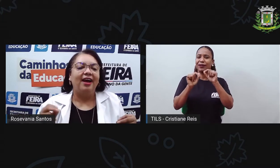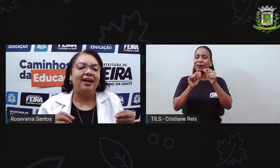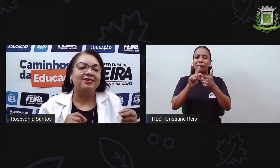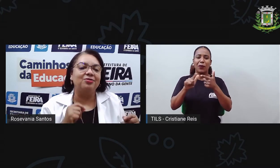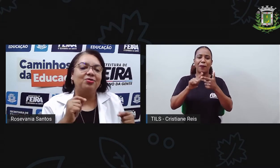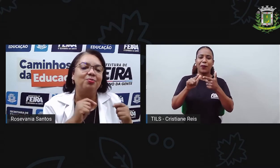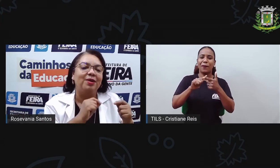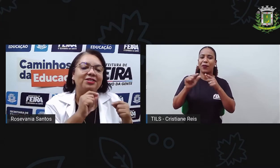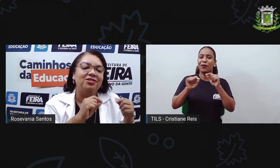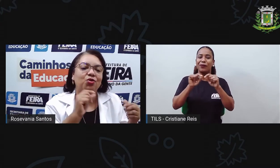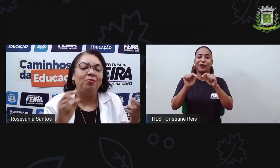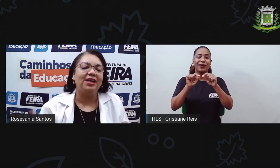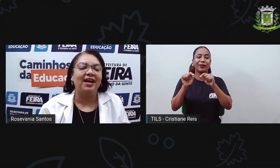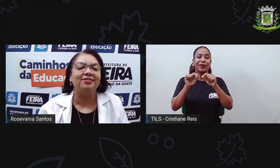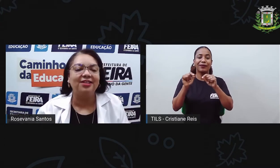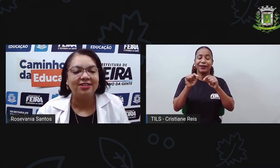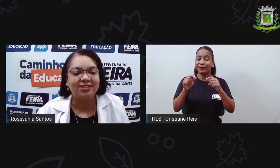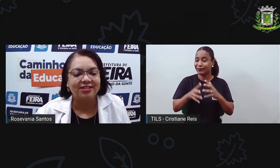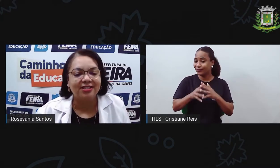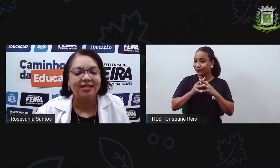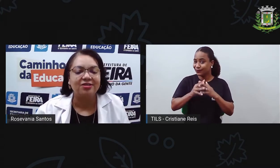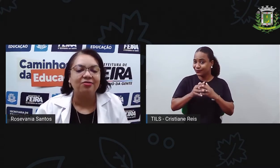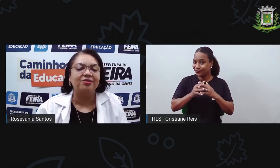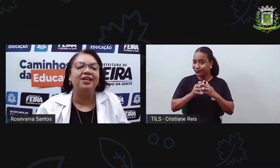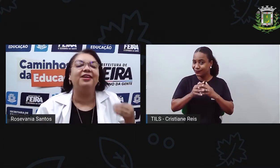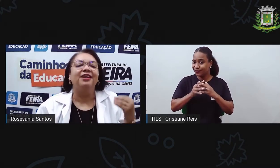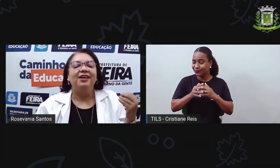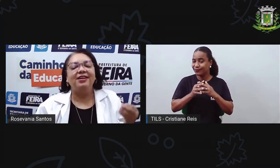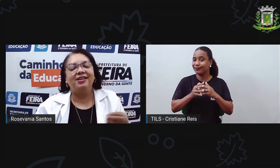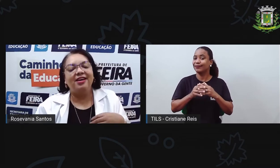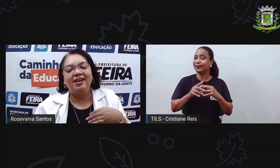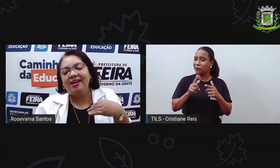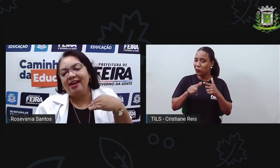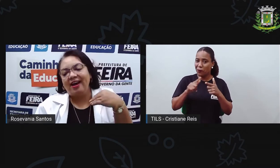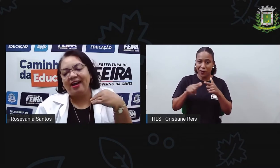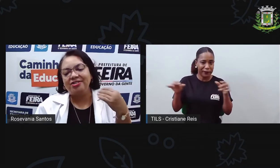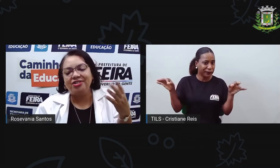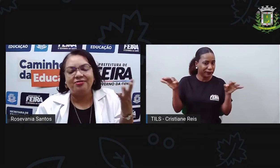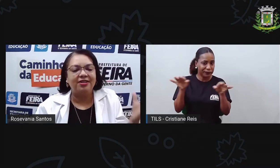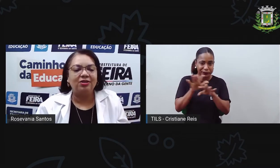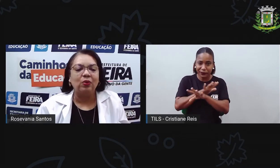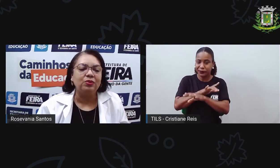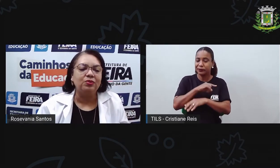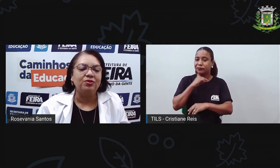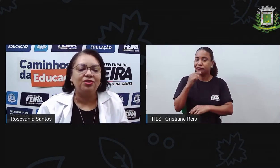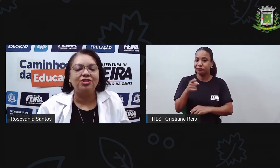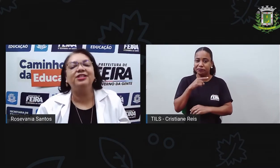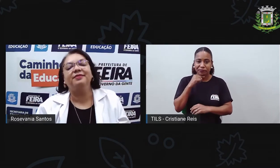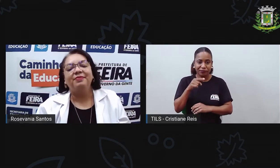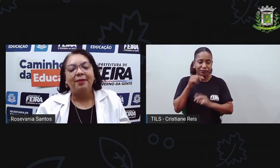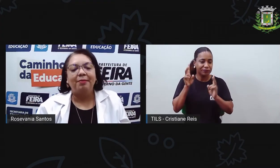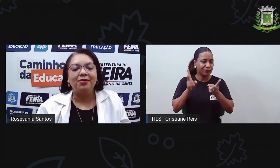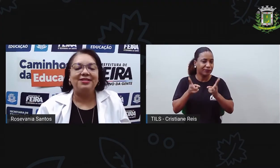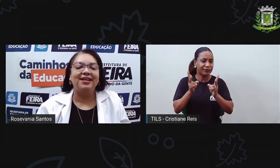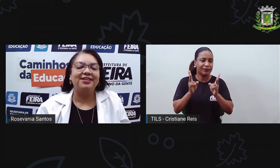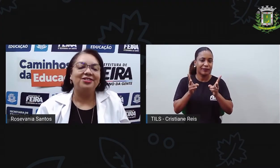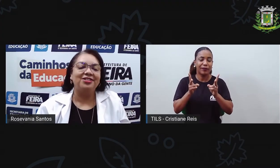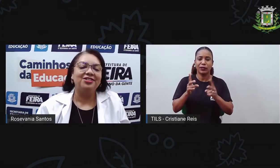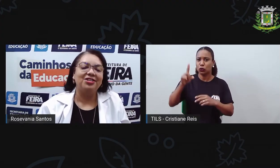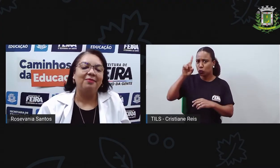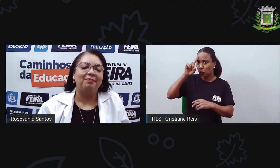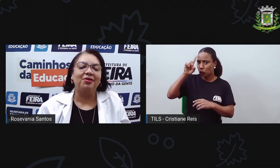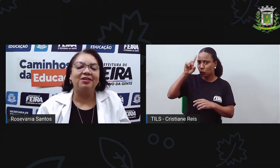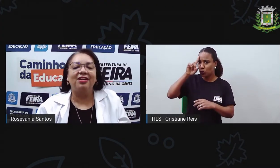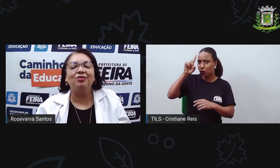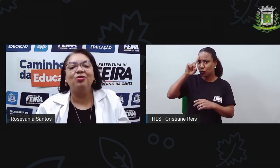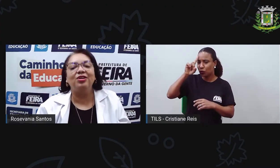é assunto bastante complicado, né, de se resolver e que a gente vê todo dia. Pois é,